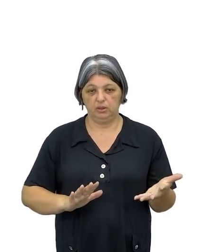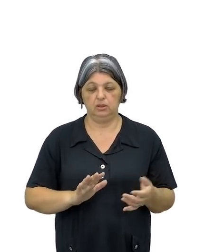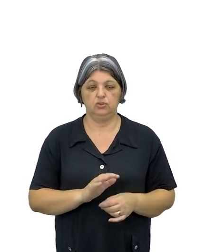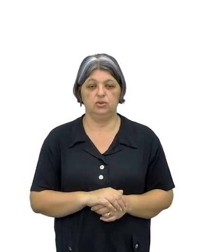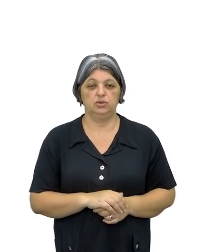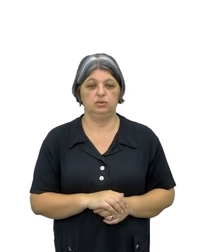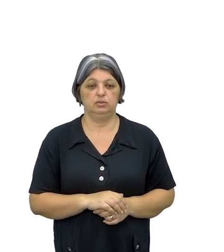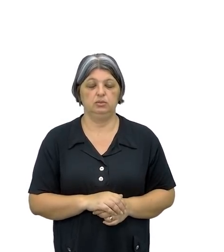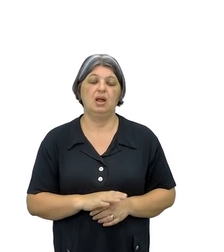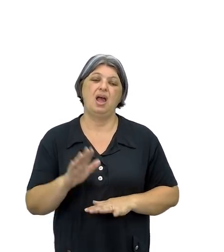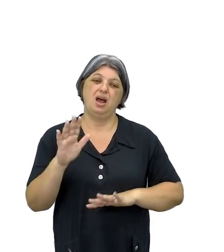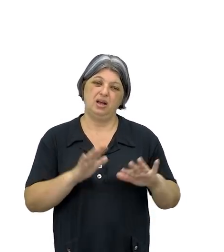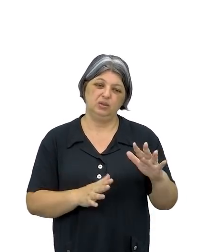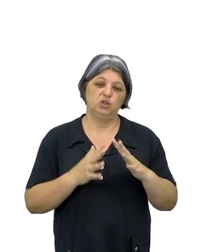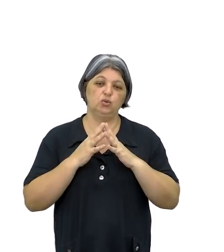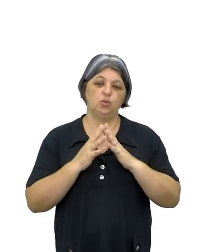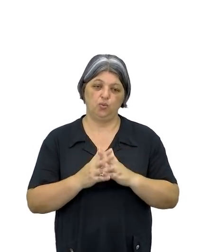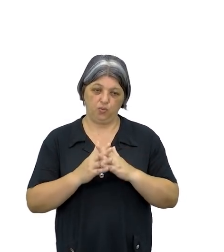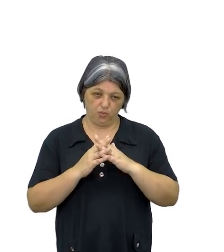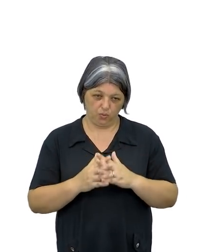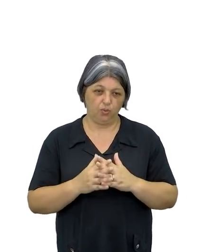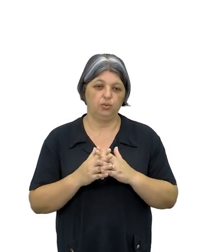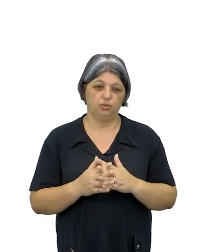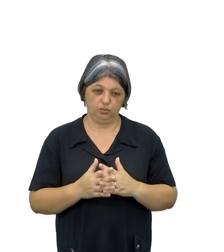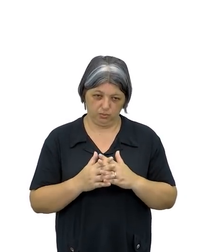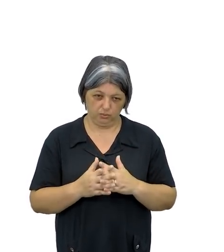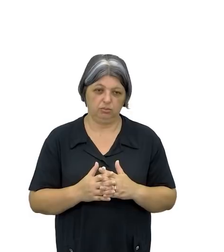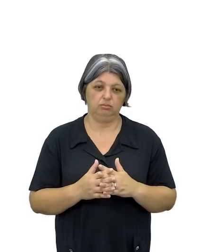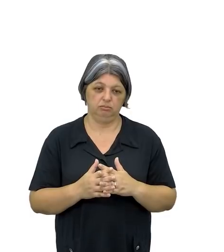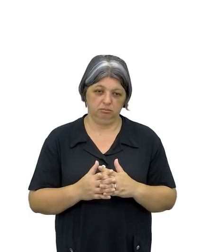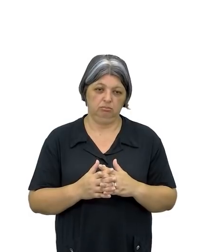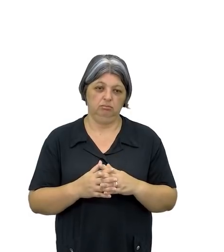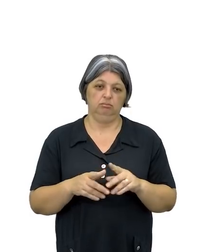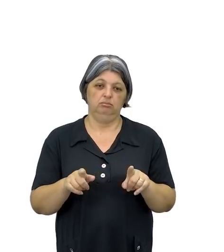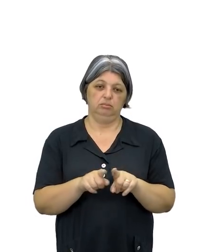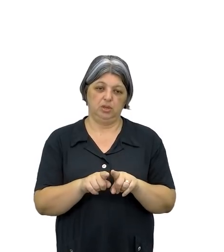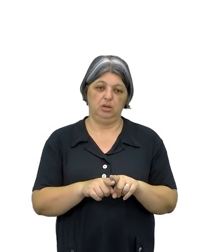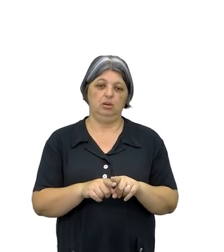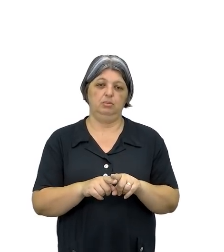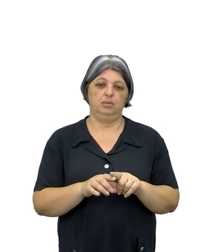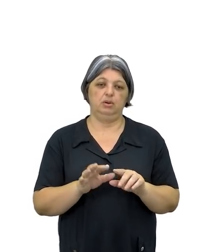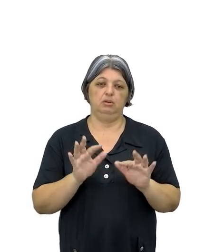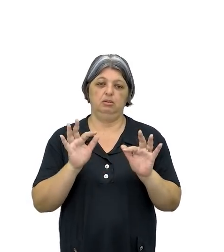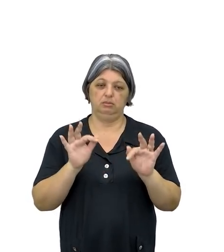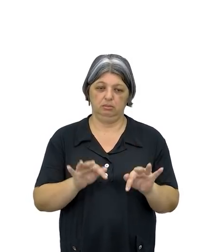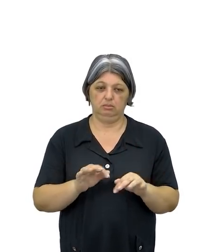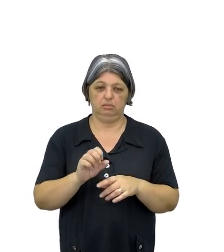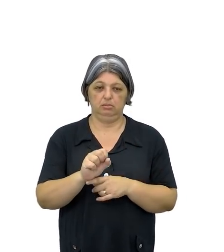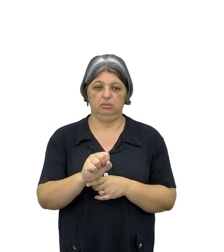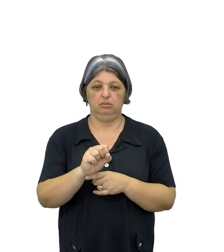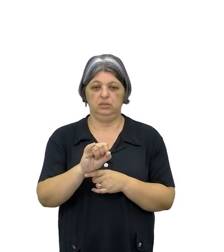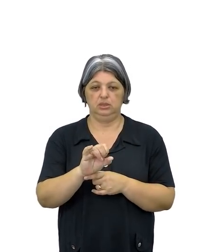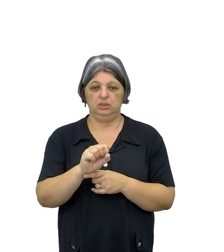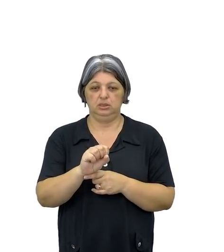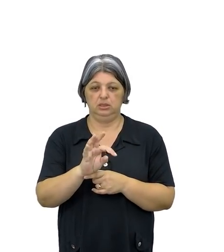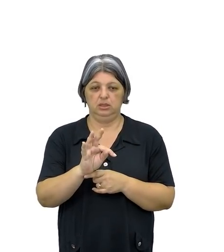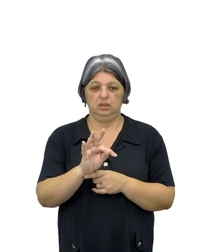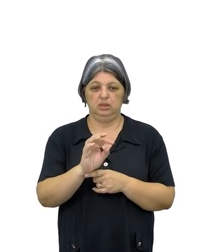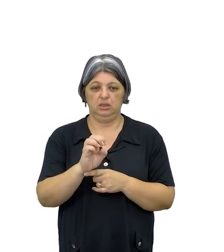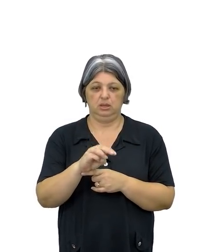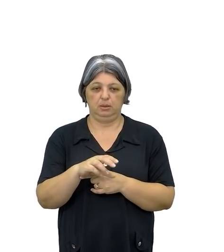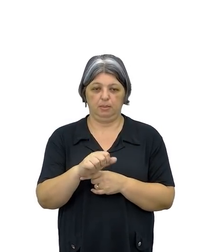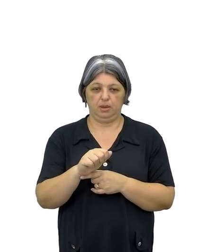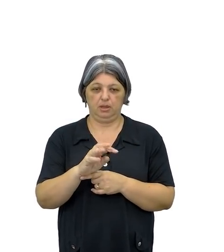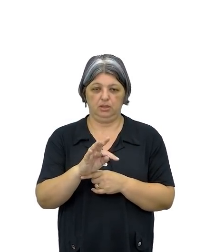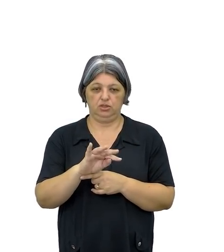pode confundir um pouco sistematização com avaliação, né, a sistematização dar voz para os